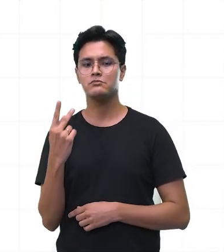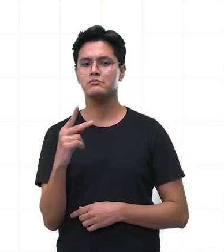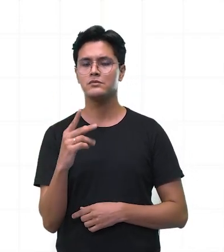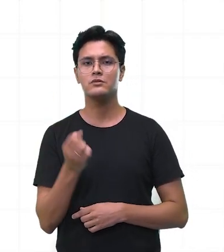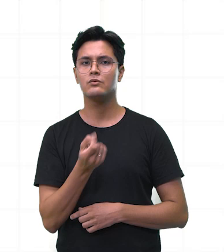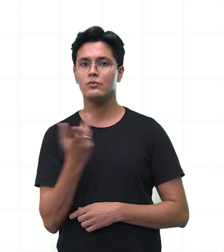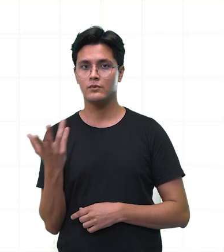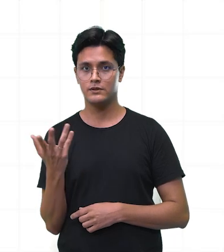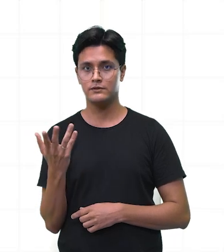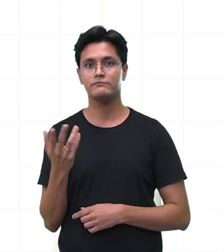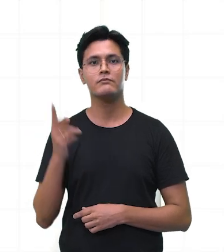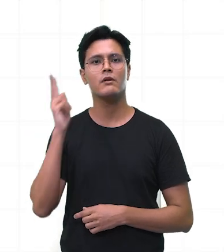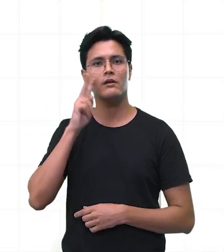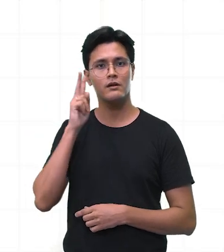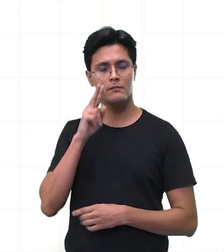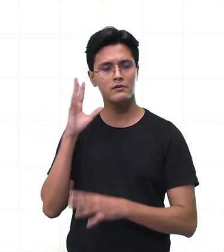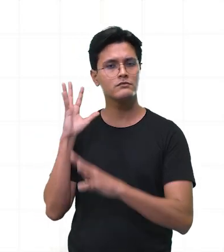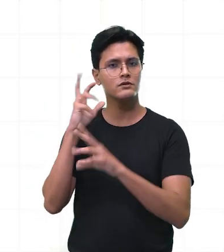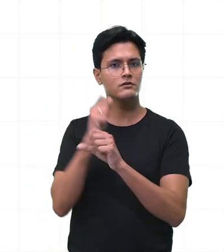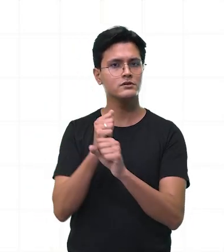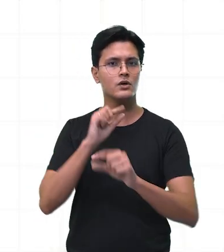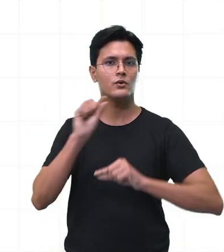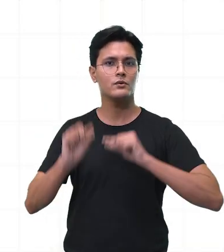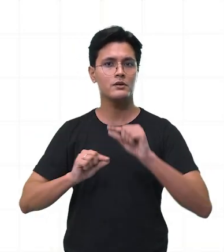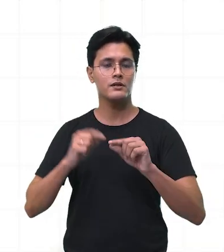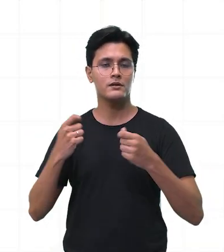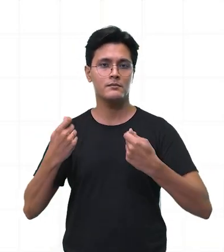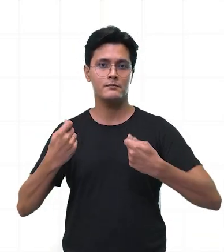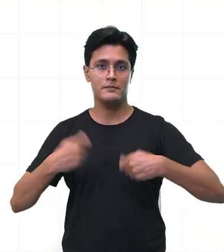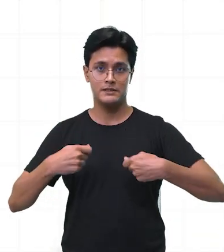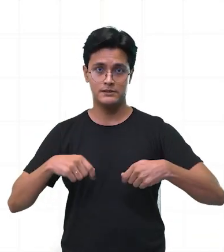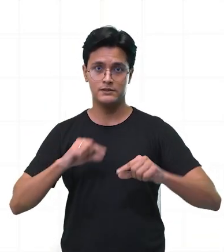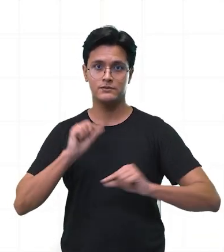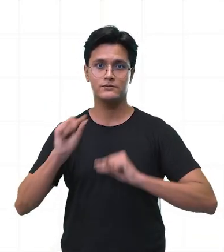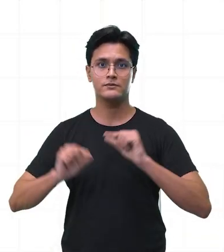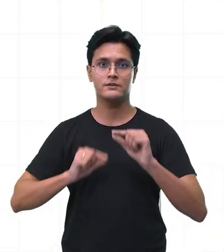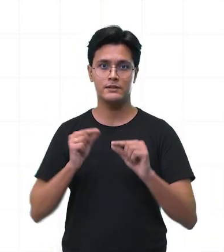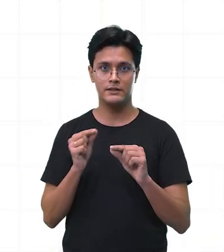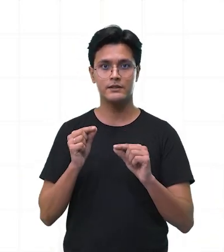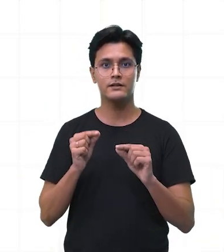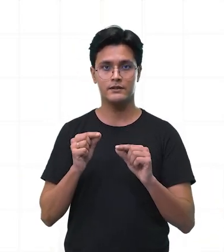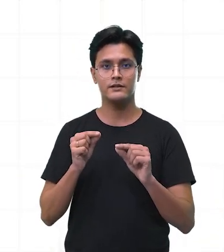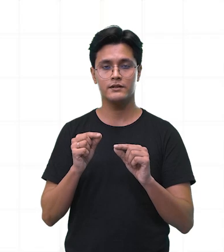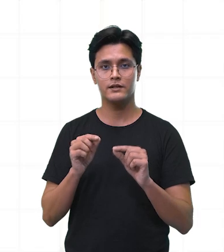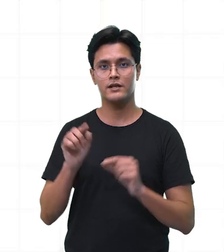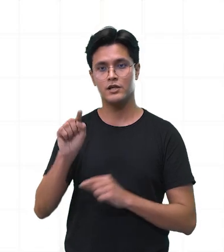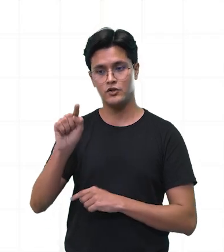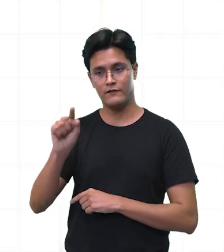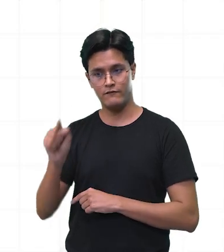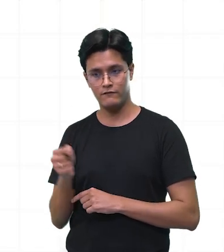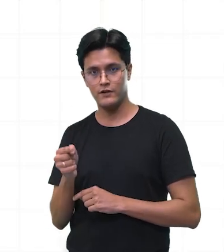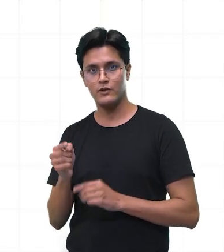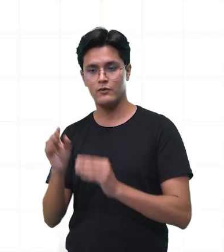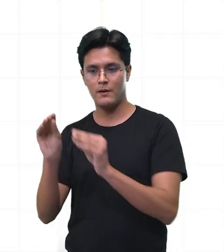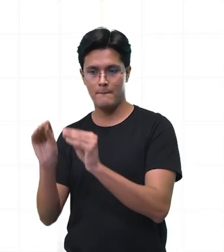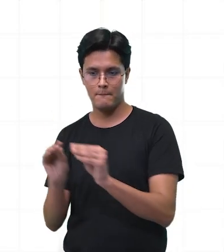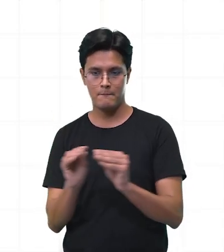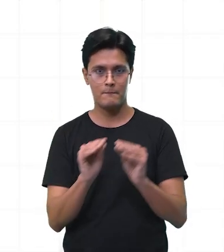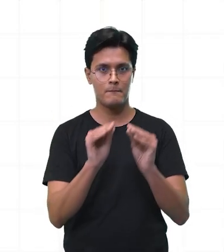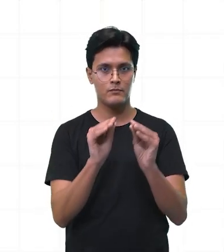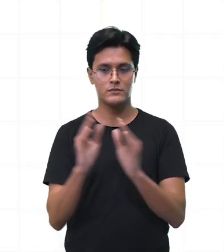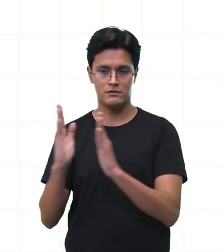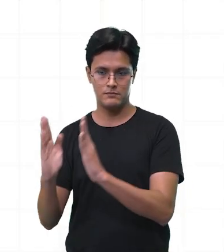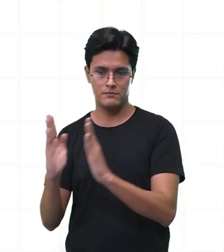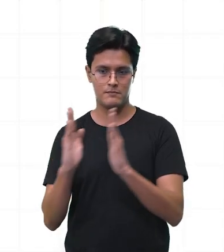né, ali com a revisão, que basta a gente diminuir uma casa decimal quando é 10% de